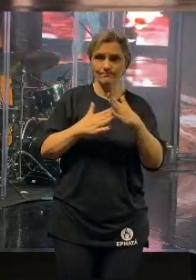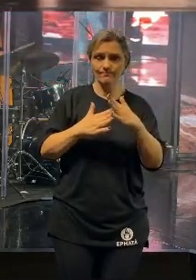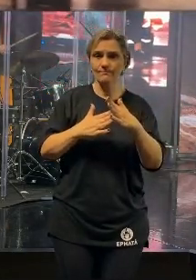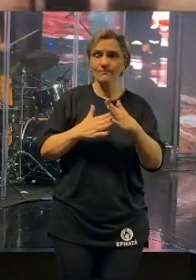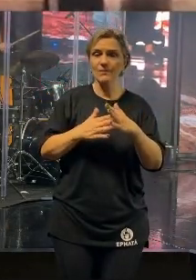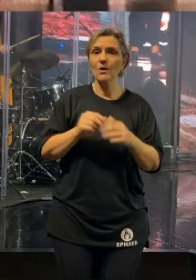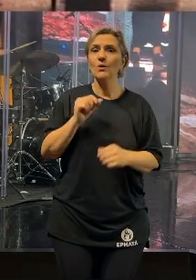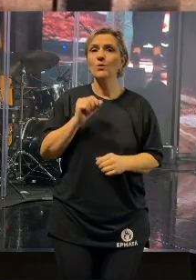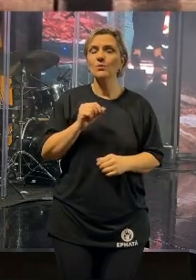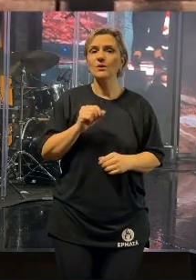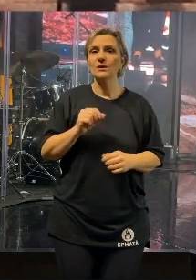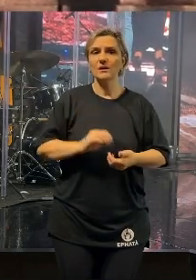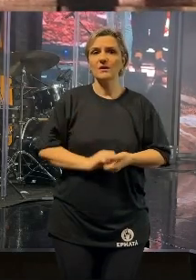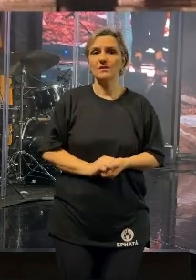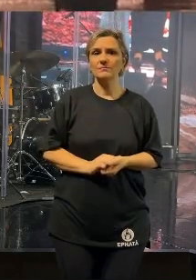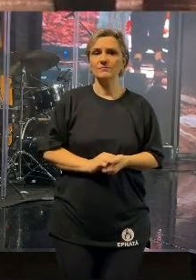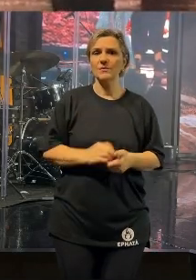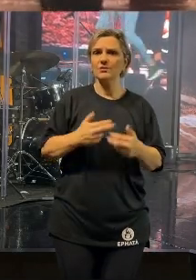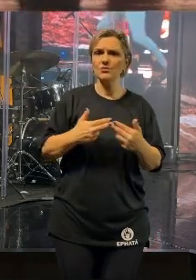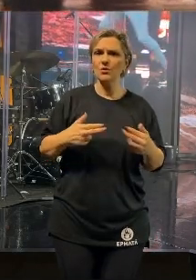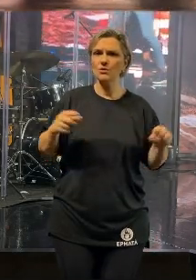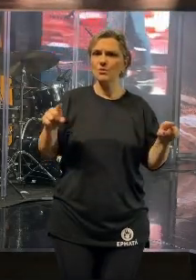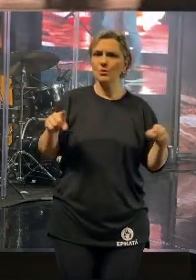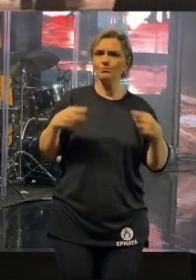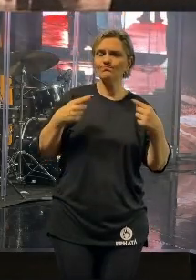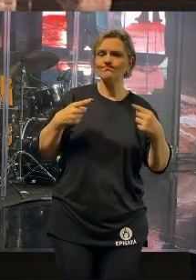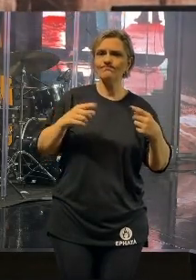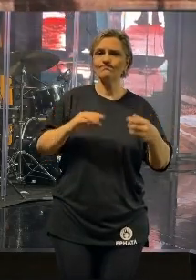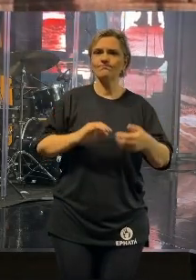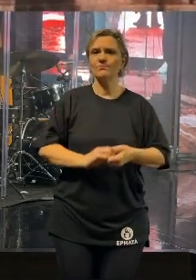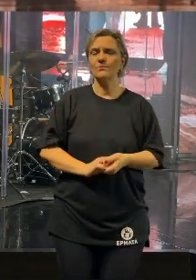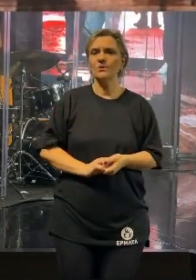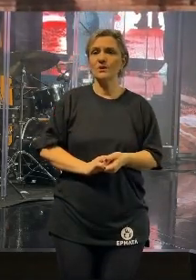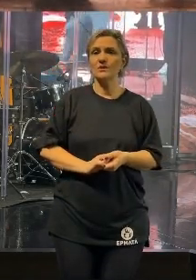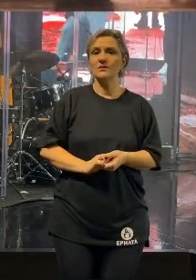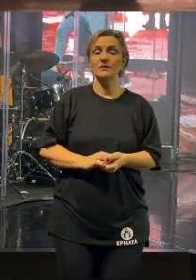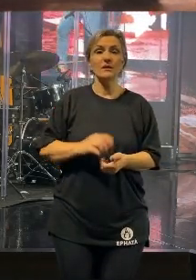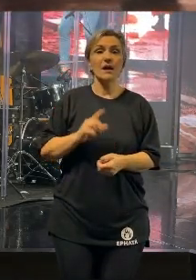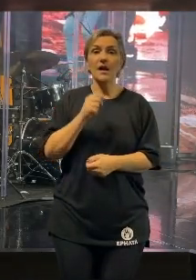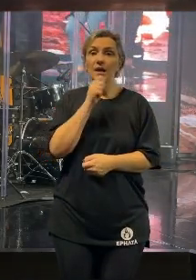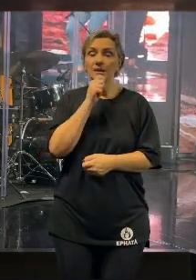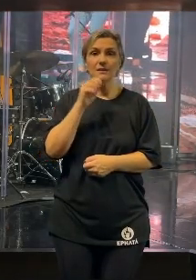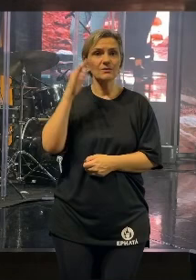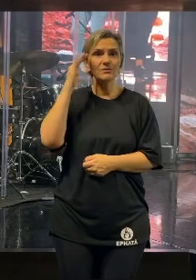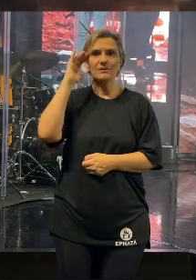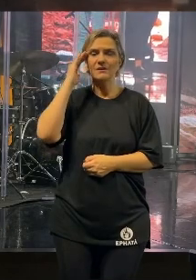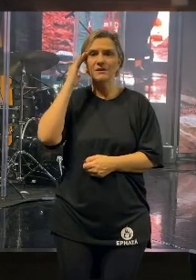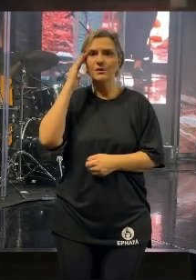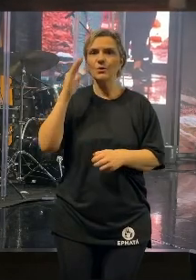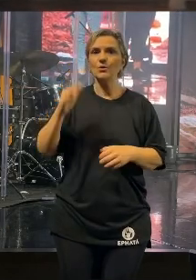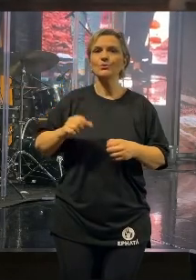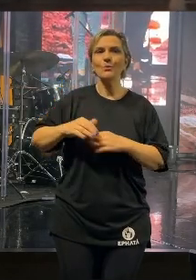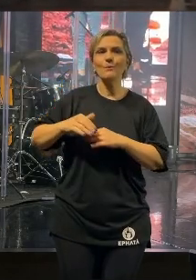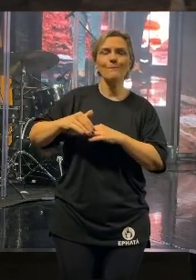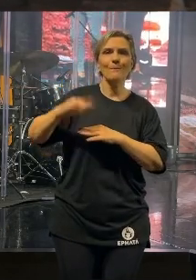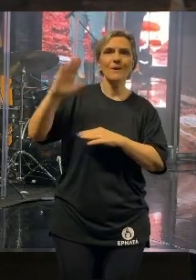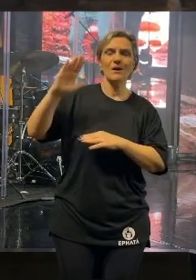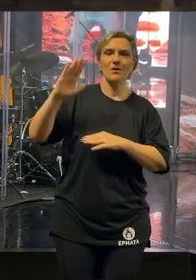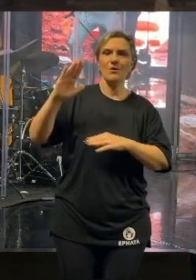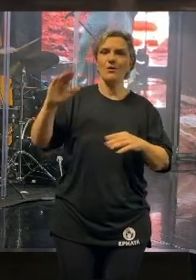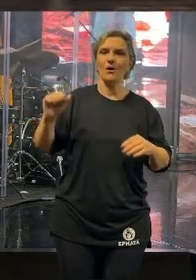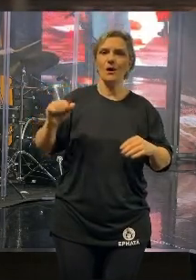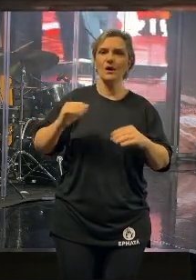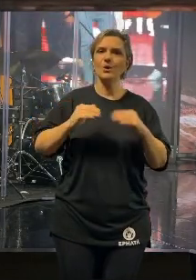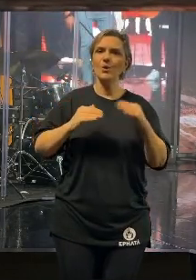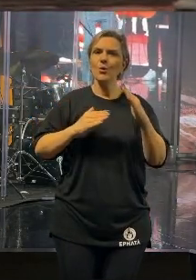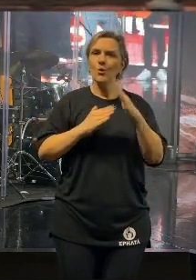O que as oposições ainda não entenderam é que quanto maior forem os obstáculos,